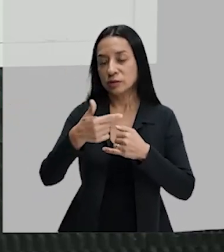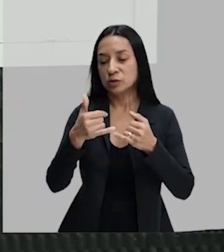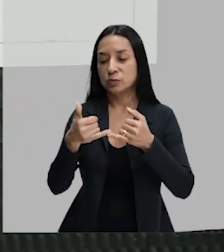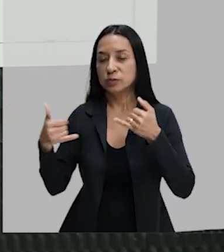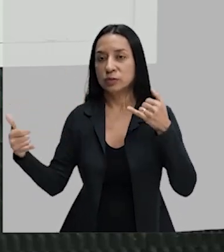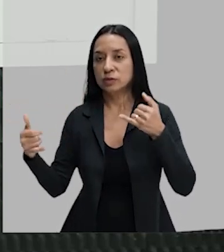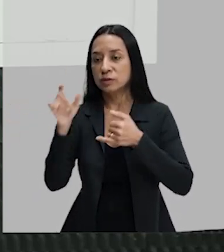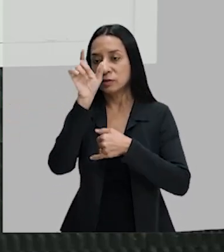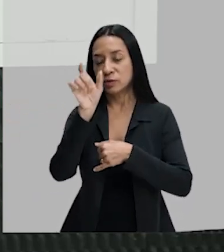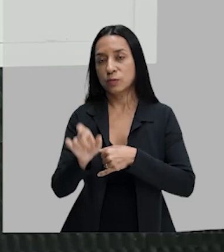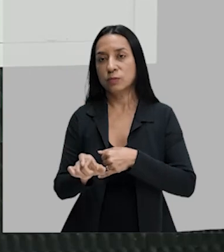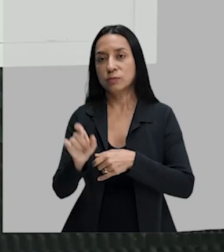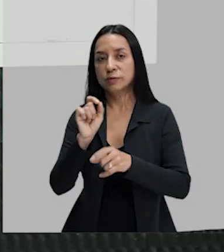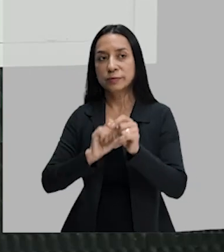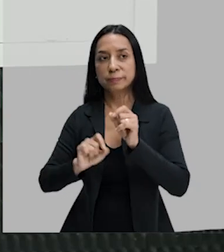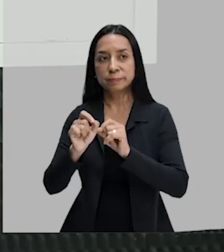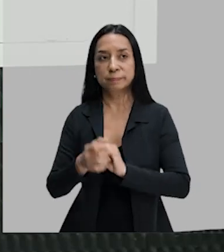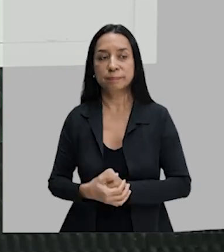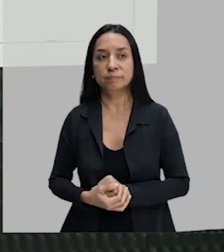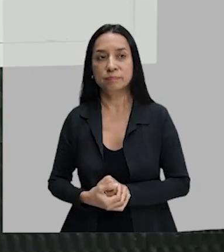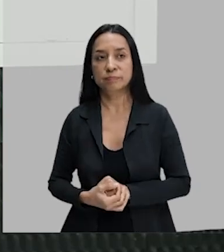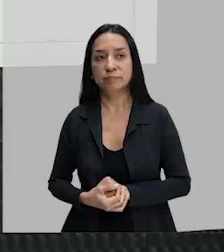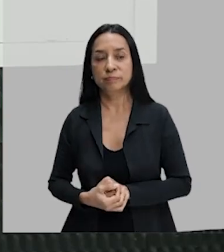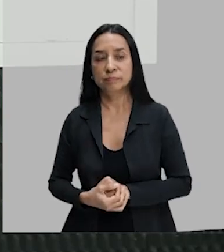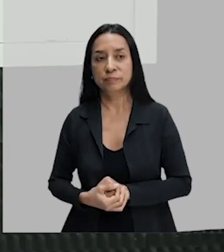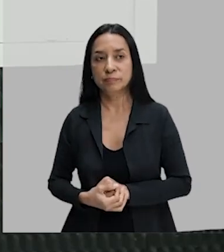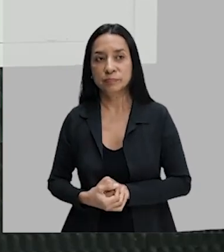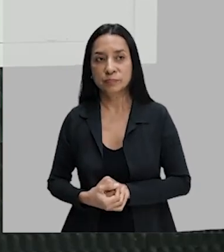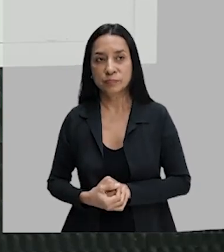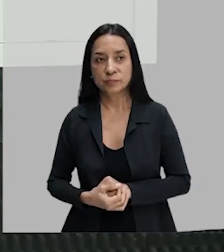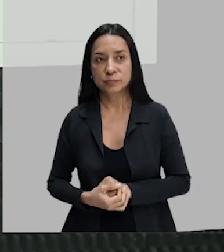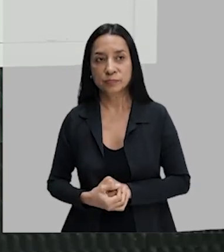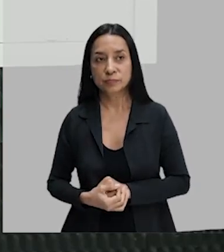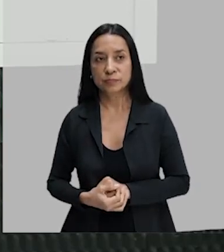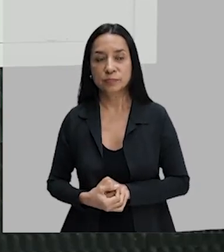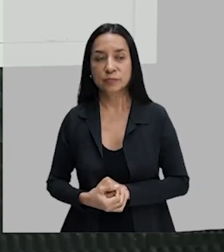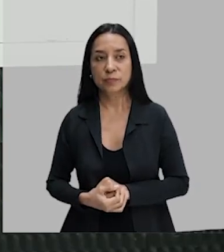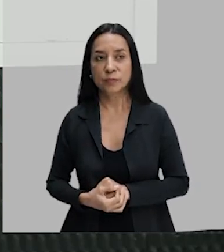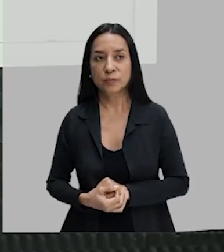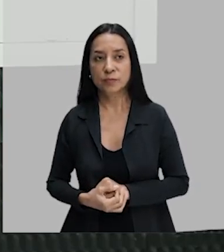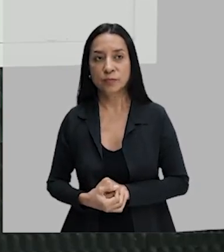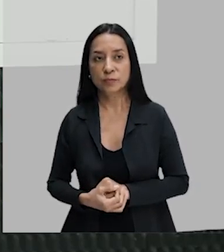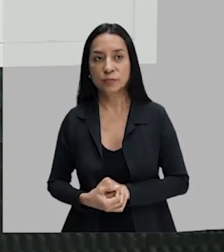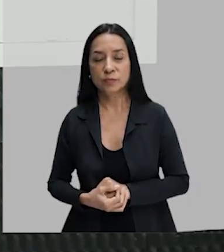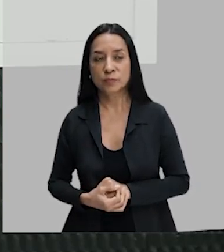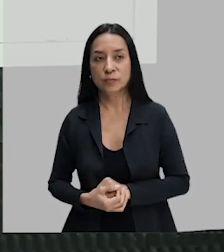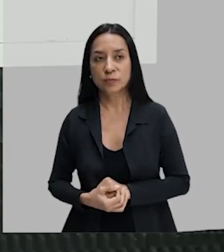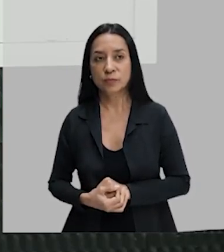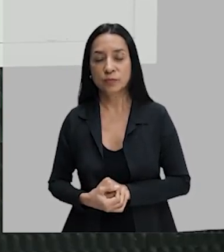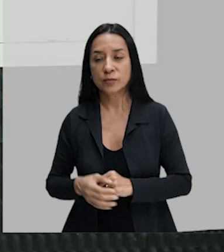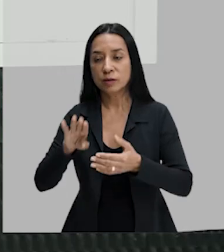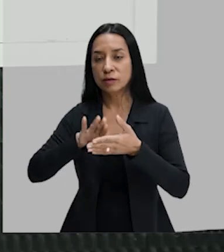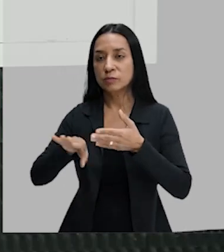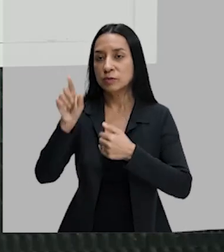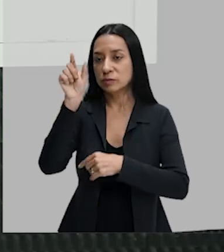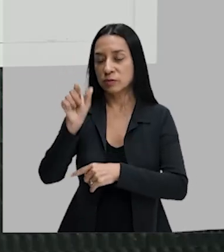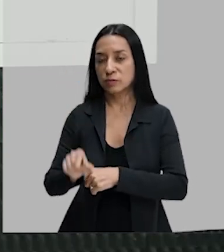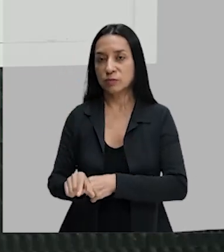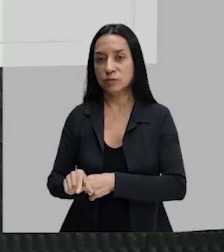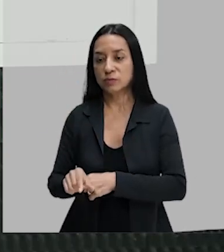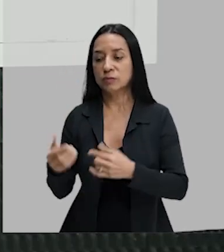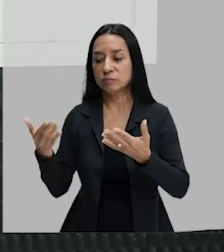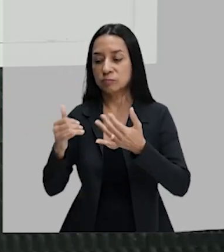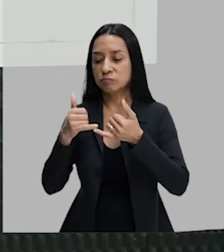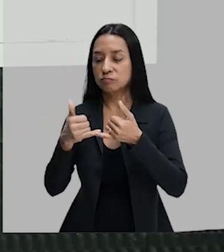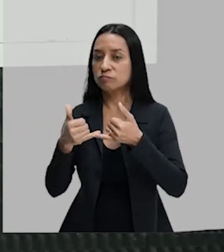ó, a linha que ele está. E vou eliminar ali a coluna que eu eliminei primeiro. E aqui a